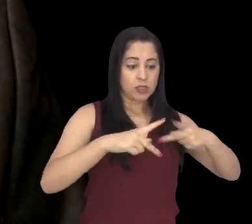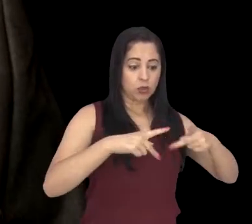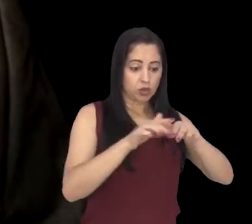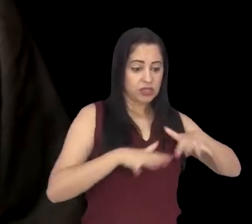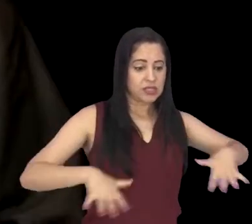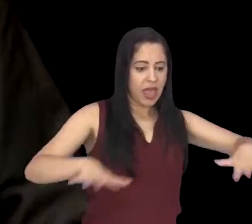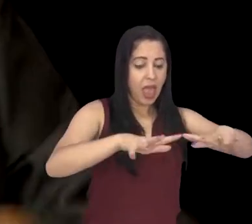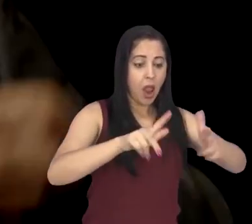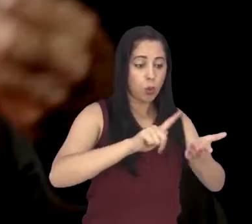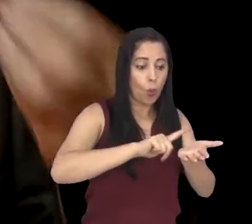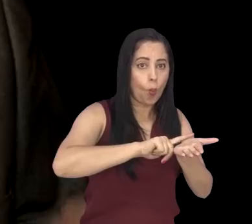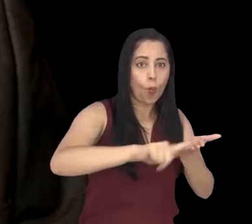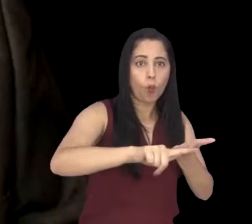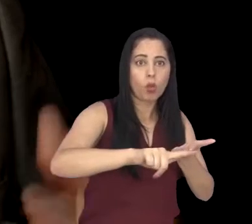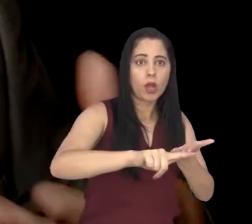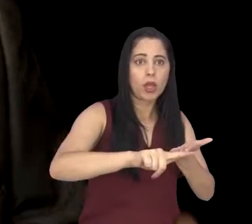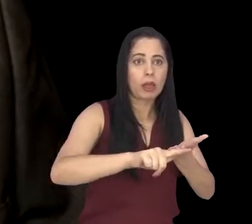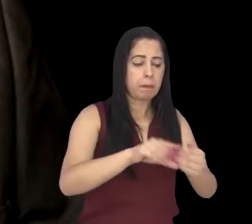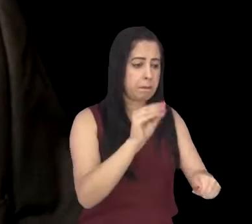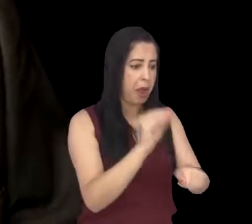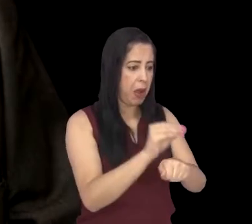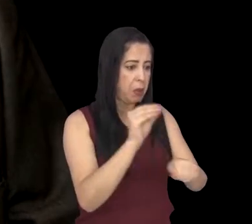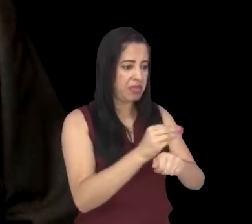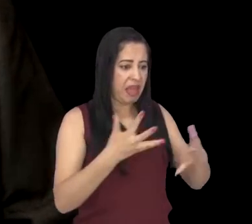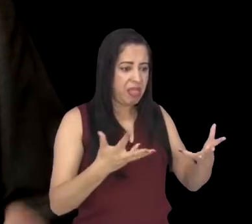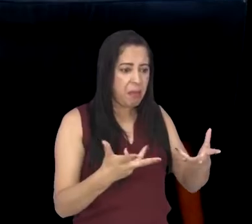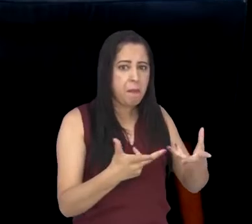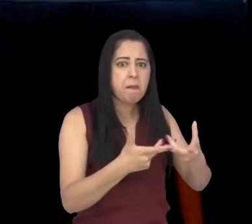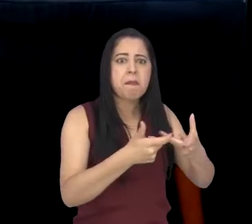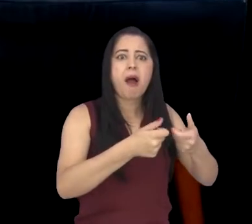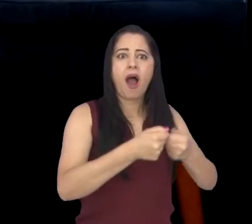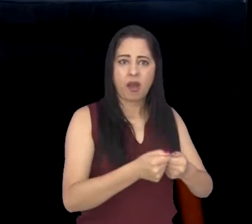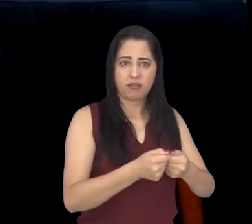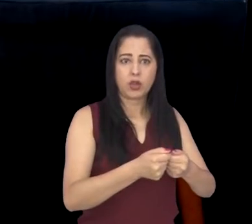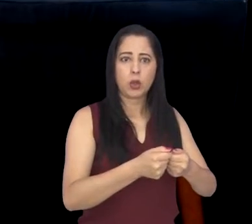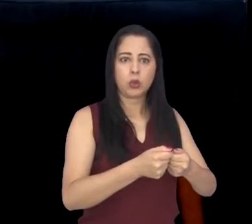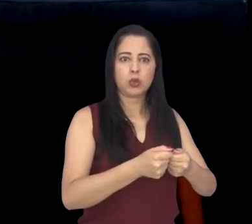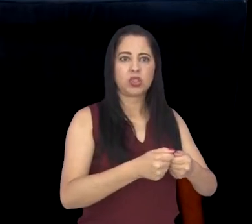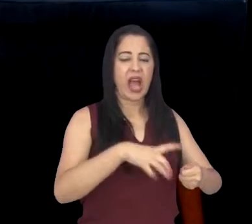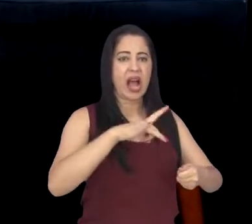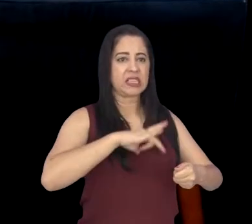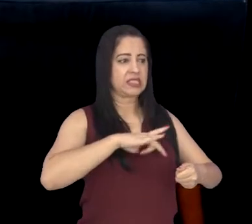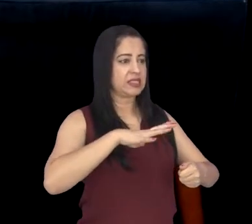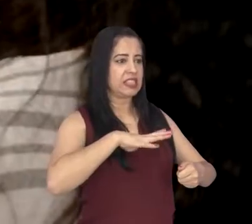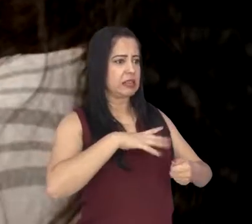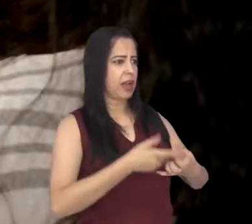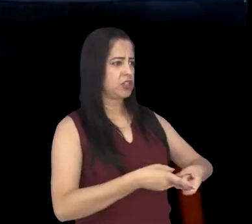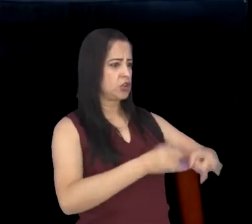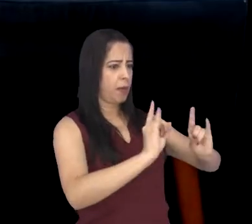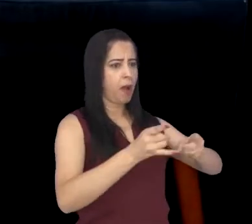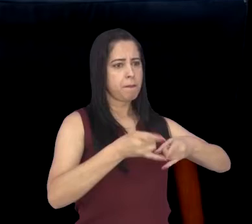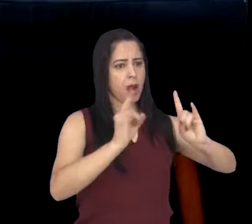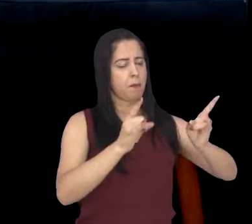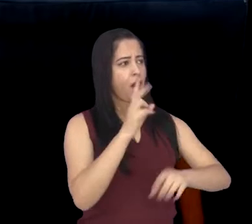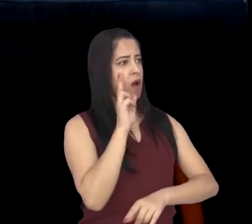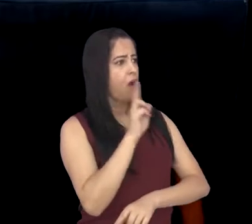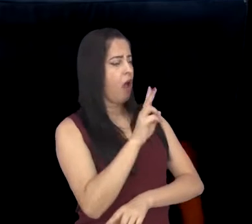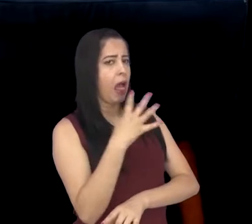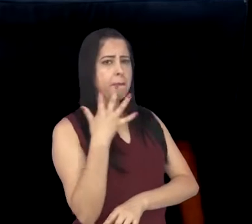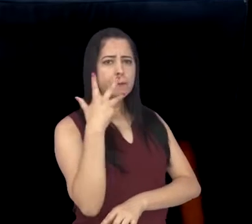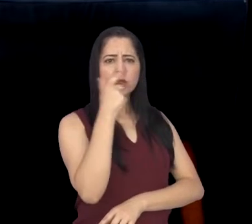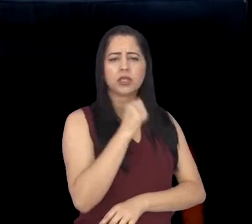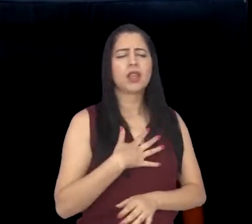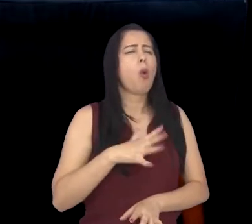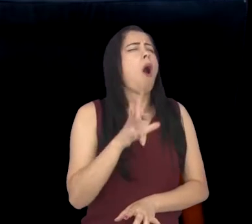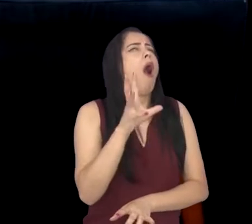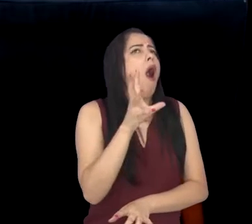limpa, zelosa, com cuidado. Tem uma urbanização, me parece, muito bem planejada. E eu estou adorando ali, porque eu me sinto